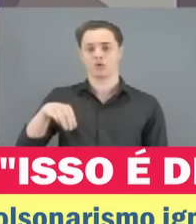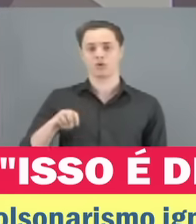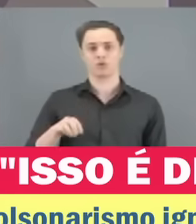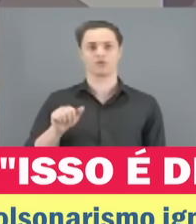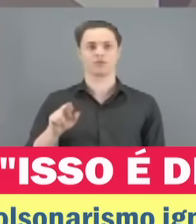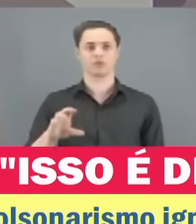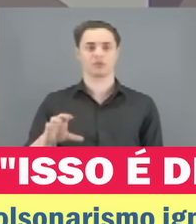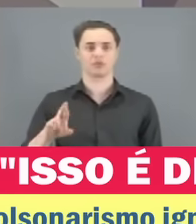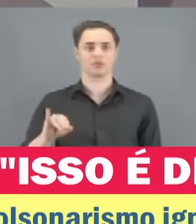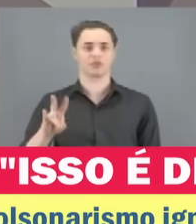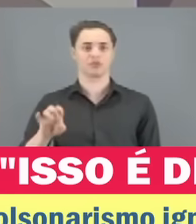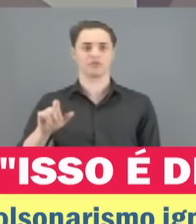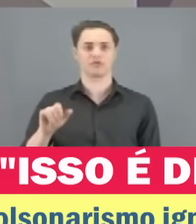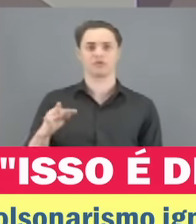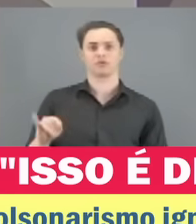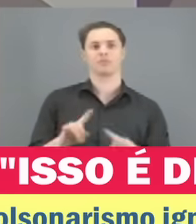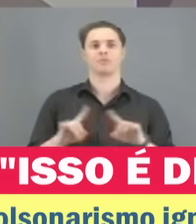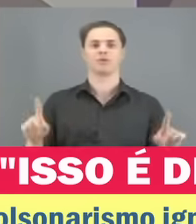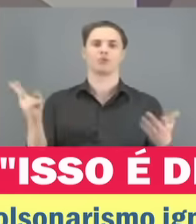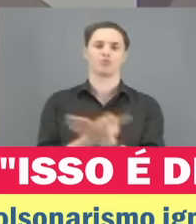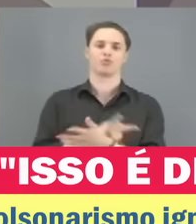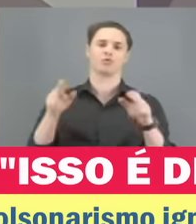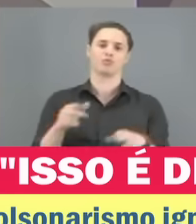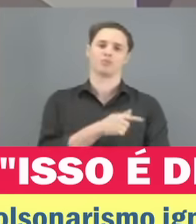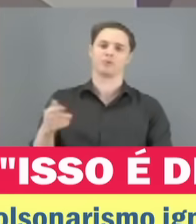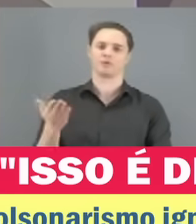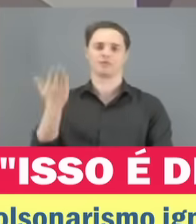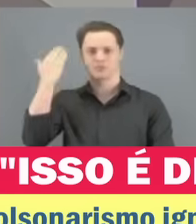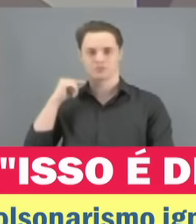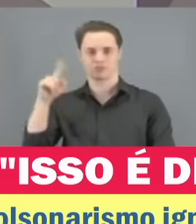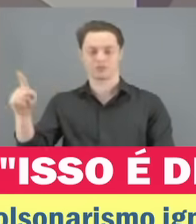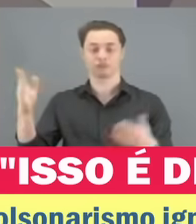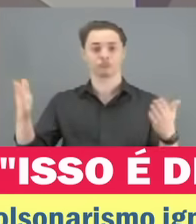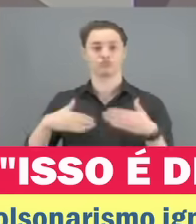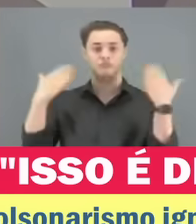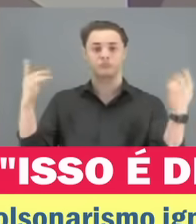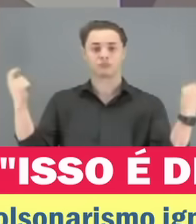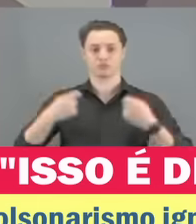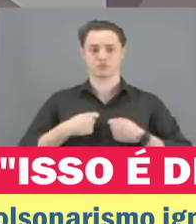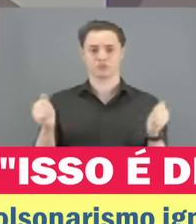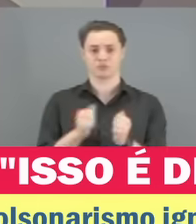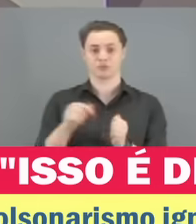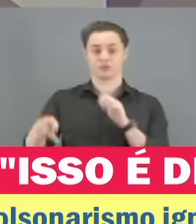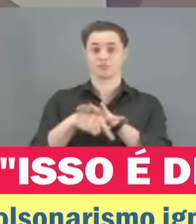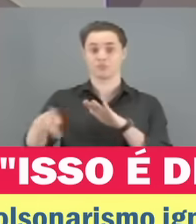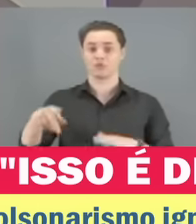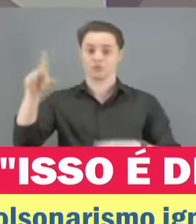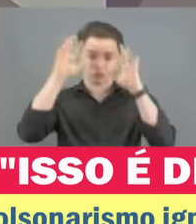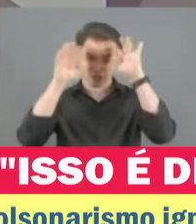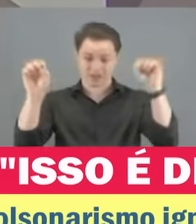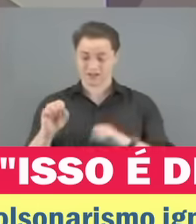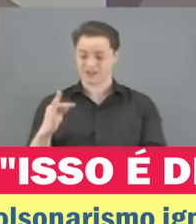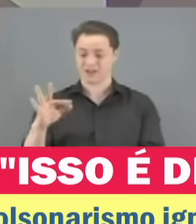Crivellati. Entretanto, da mesma forma que aconteceu na semana passada, fomos surpreendidos por uma liminar do Supremo